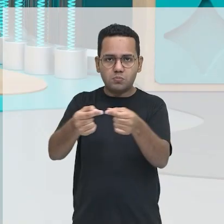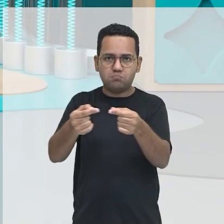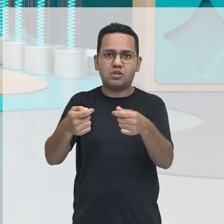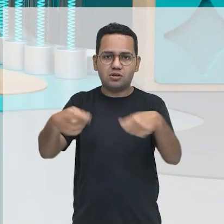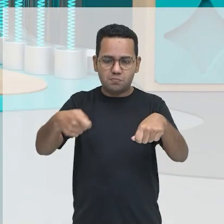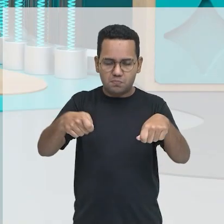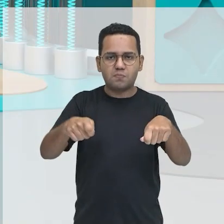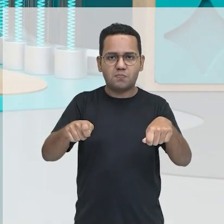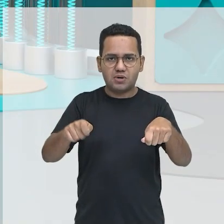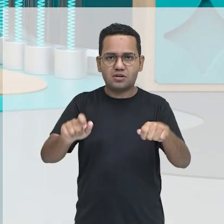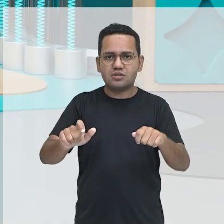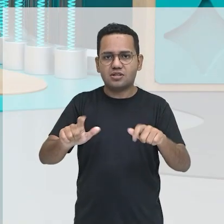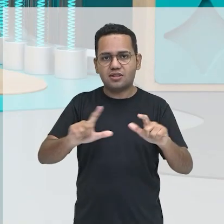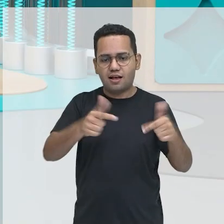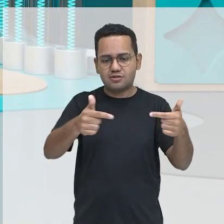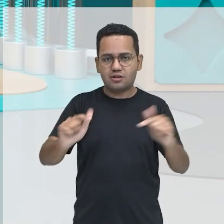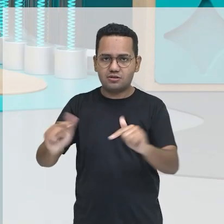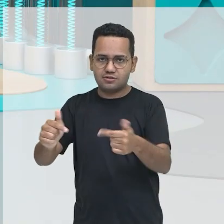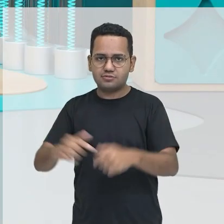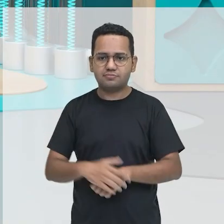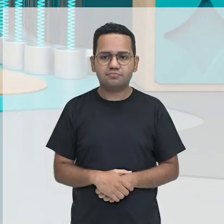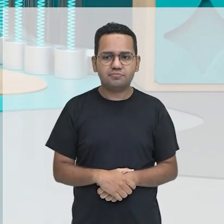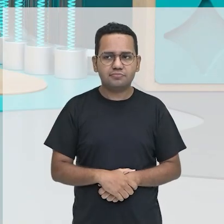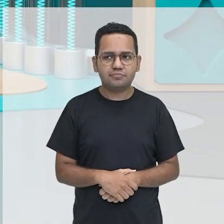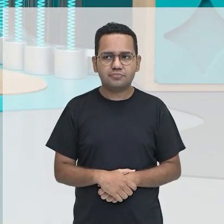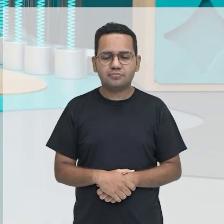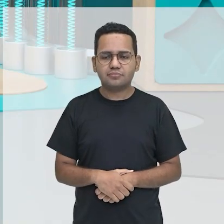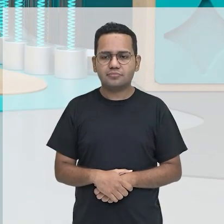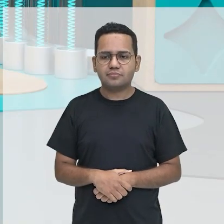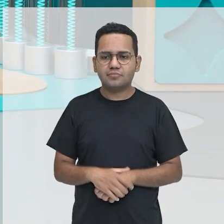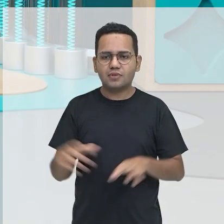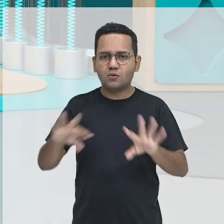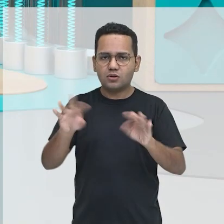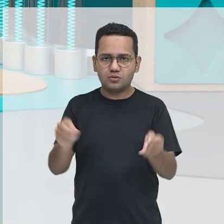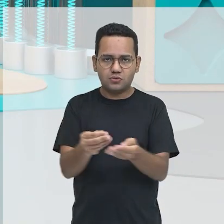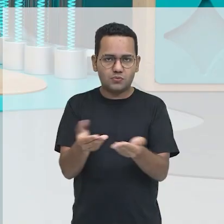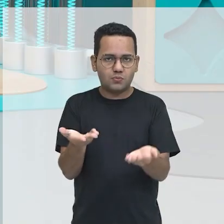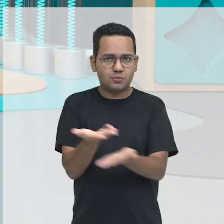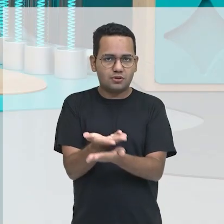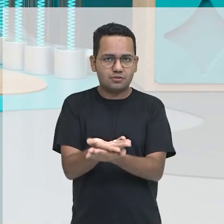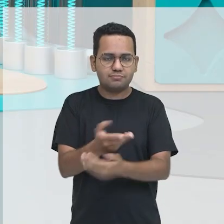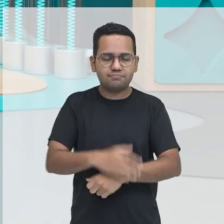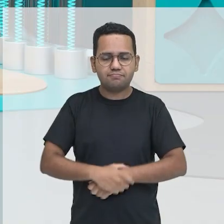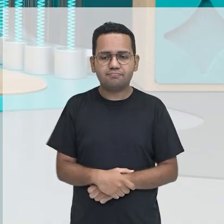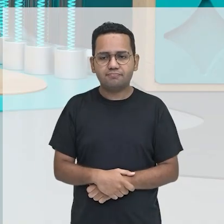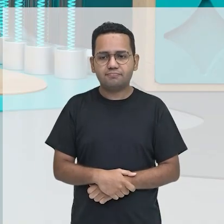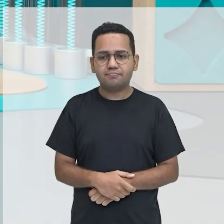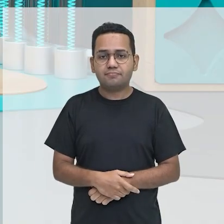subordinação, ok? Essa é a melhor definição para orações subordinadas, tá certo,